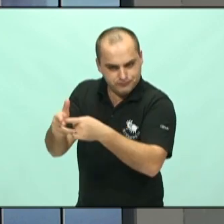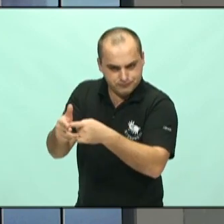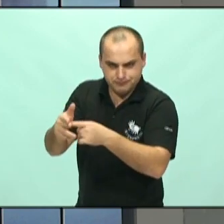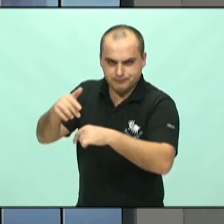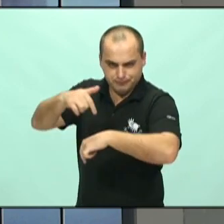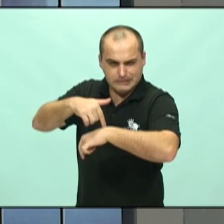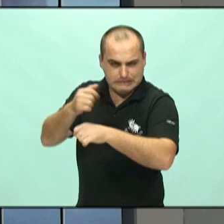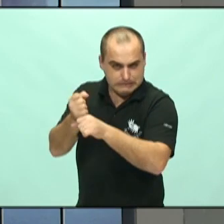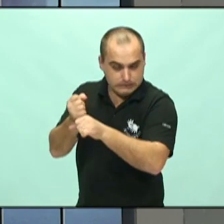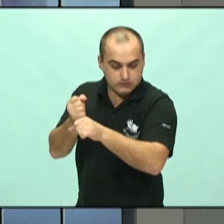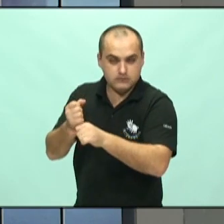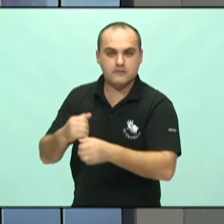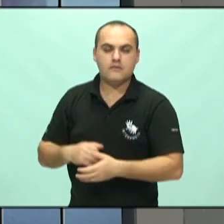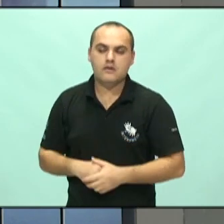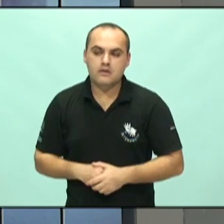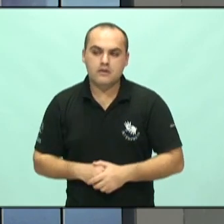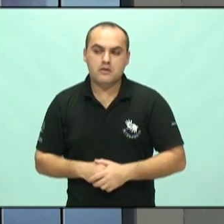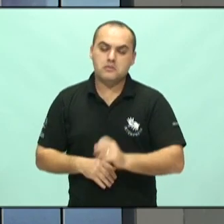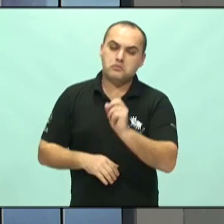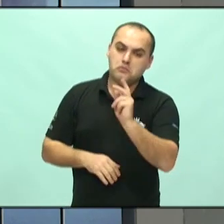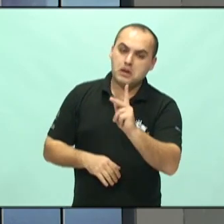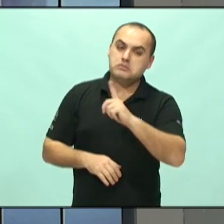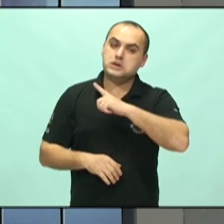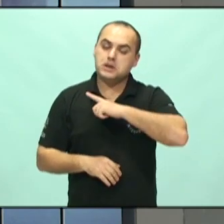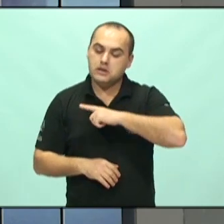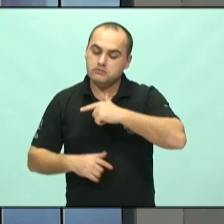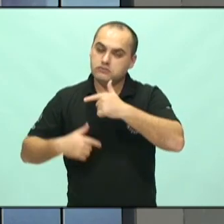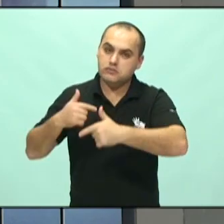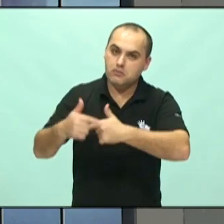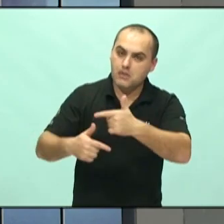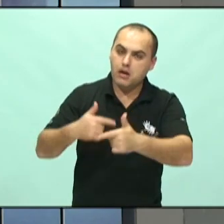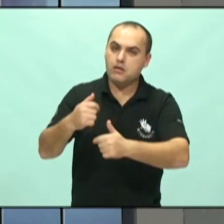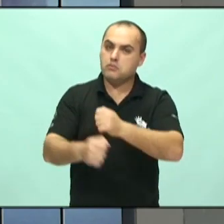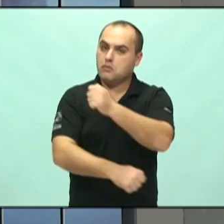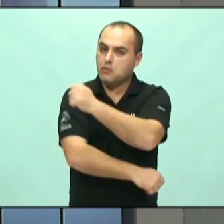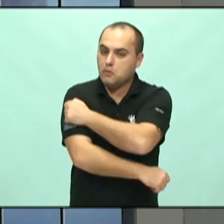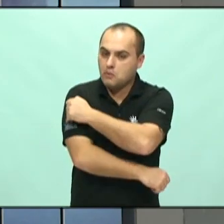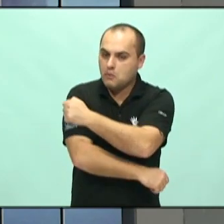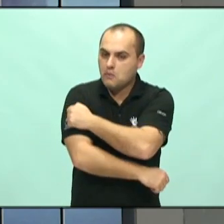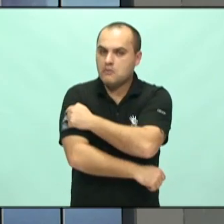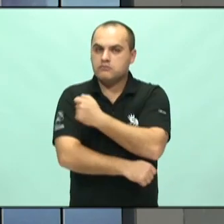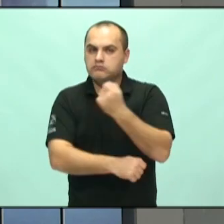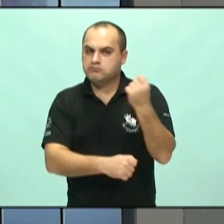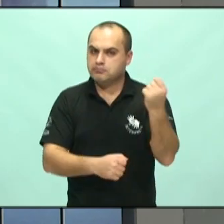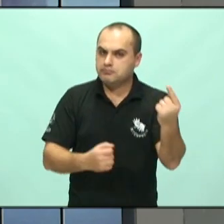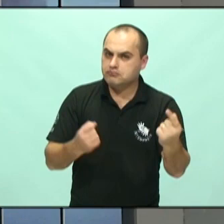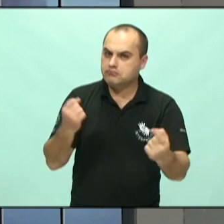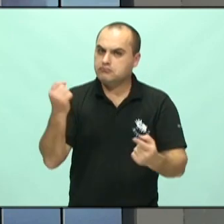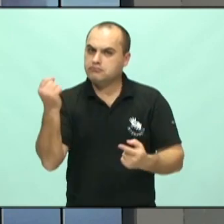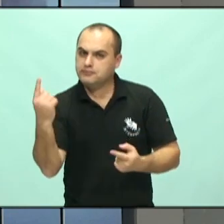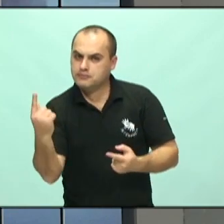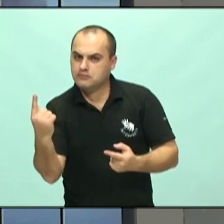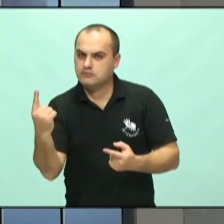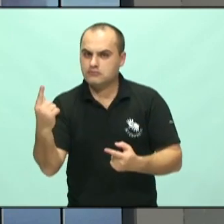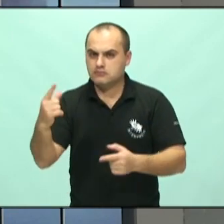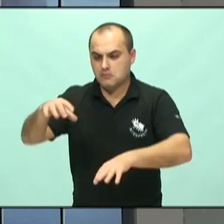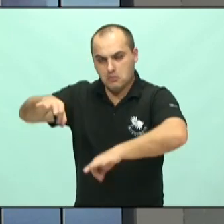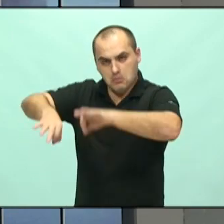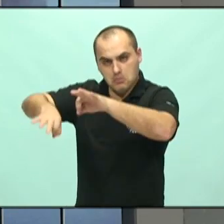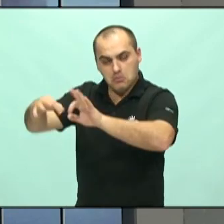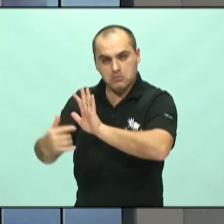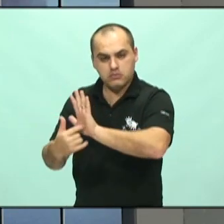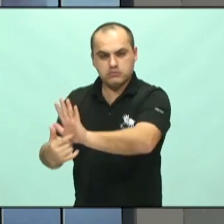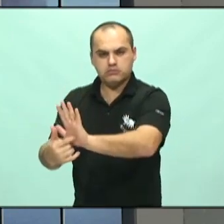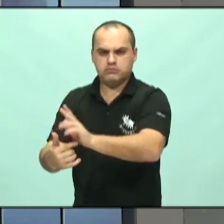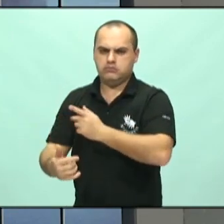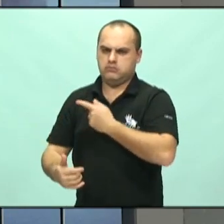E aí eu tinha um trabalho com os alunos, tínhamos estreado um espetáculo, eu digo, não vou botar esse trabalho todo fora